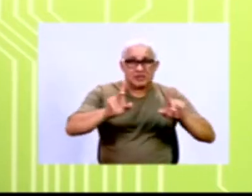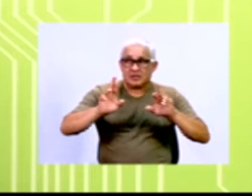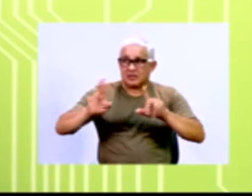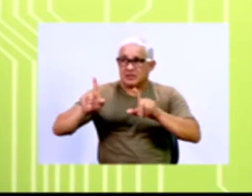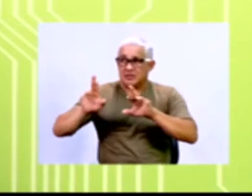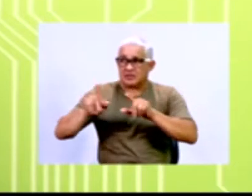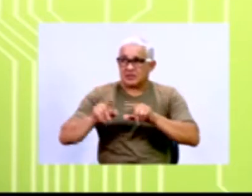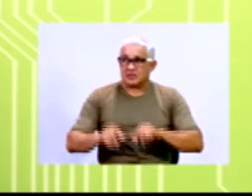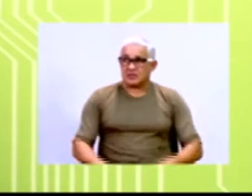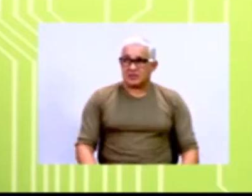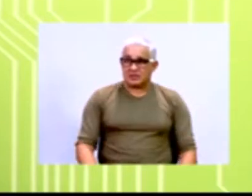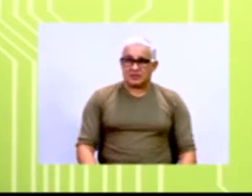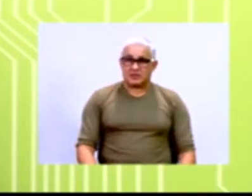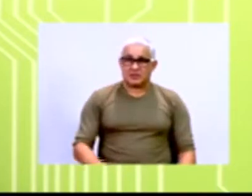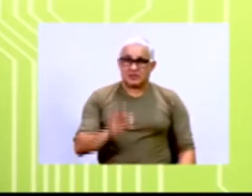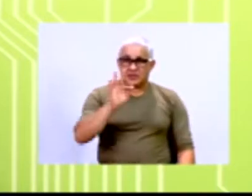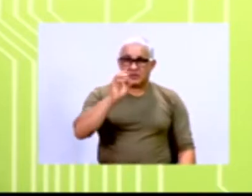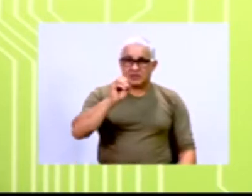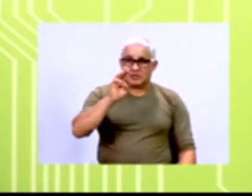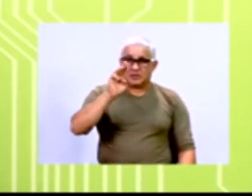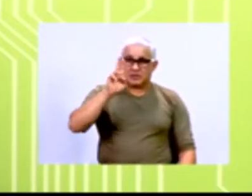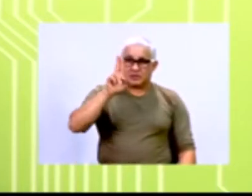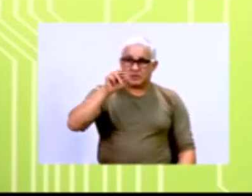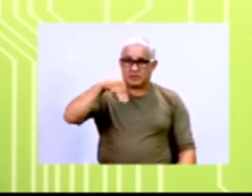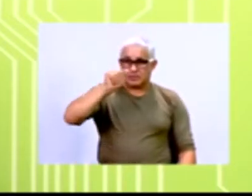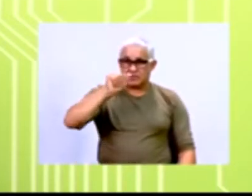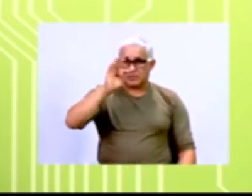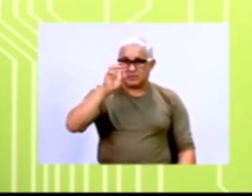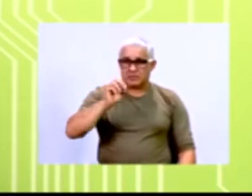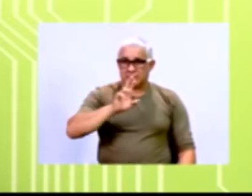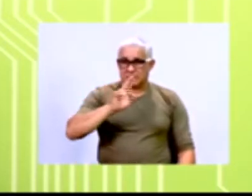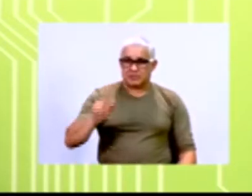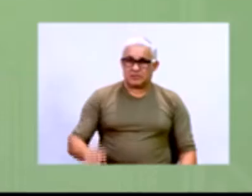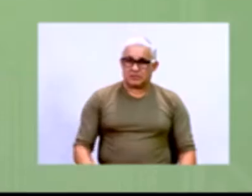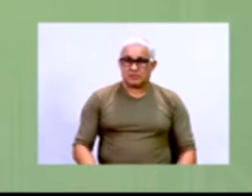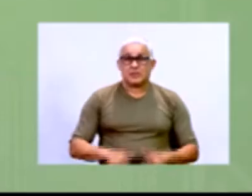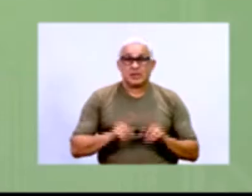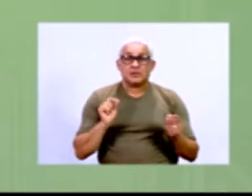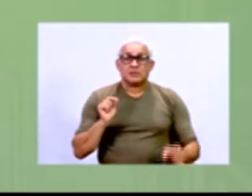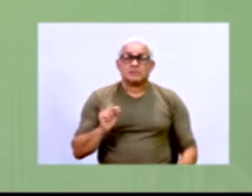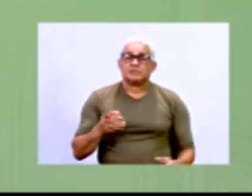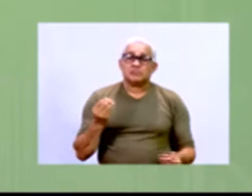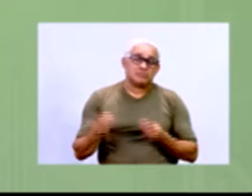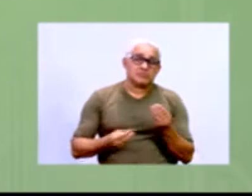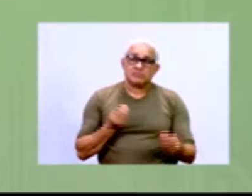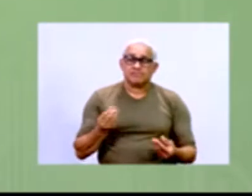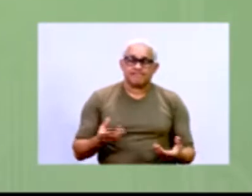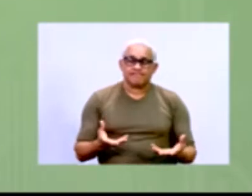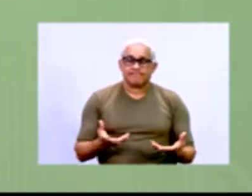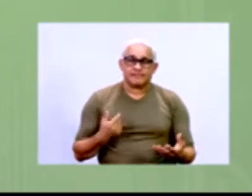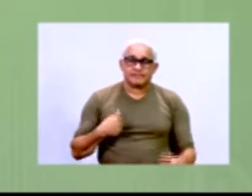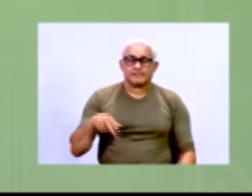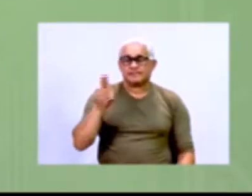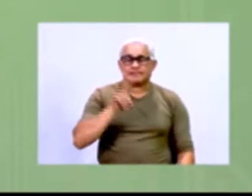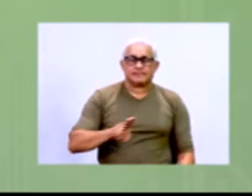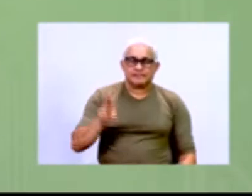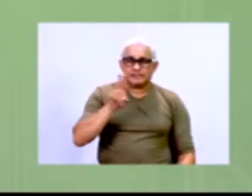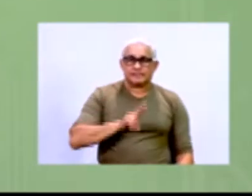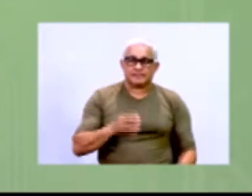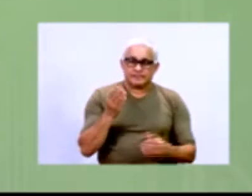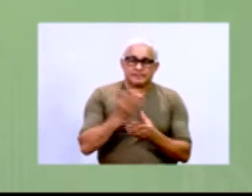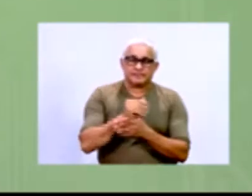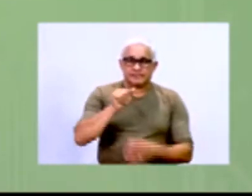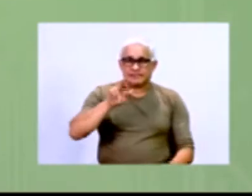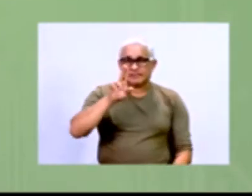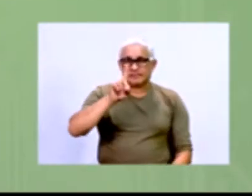tá? Vai ser gerado um formato diferente. Bom, mas afinal de contas, em que situações nós vamos utilizar um arquivo